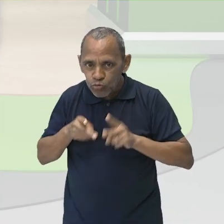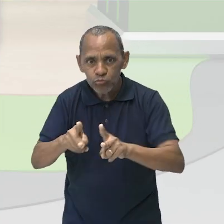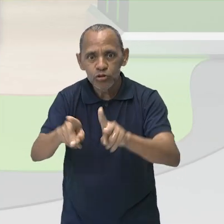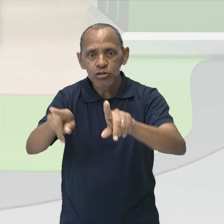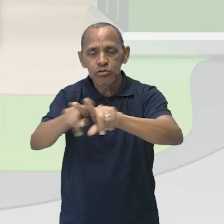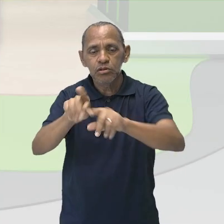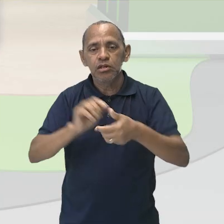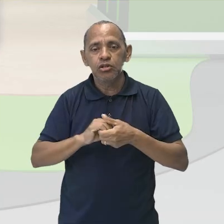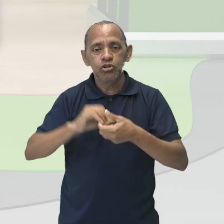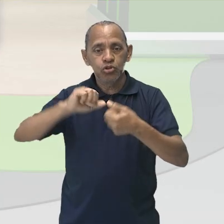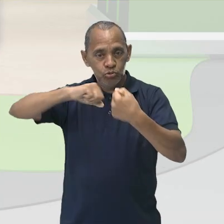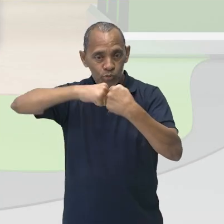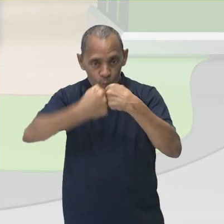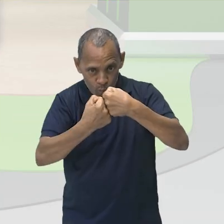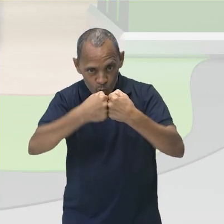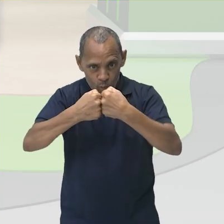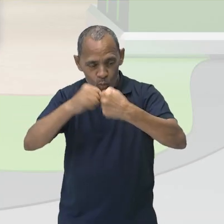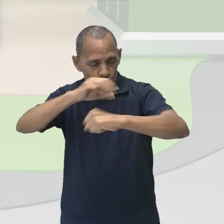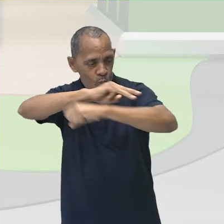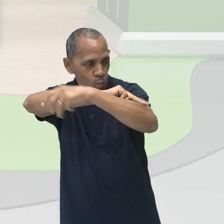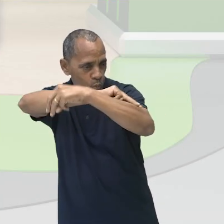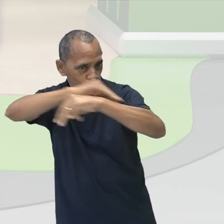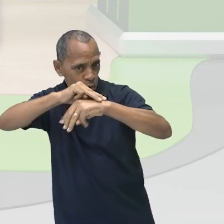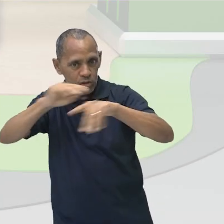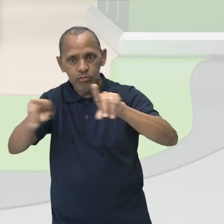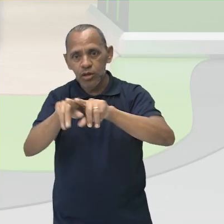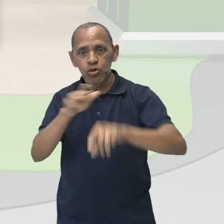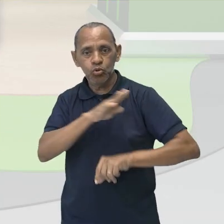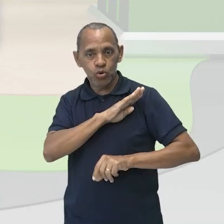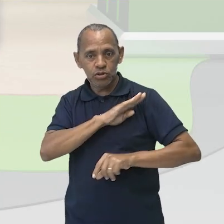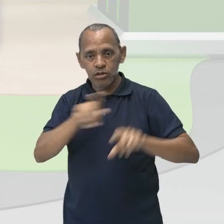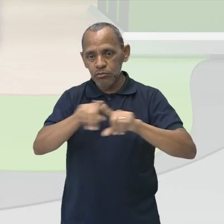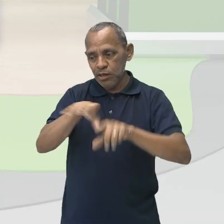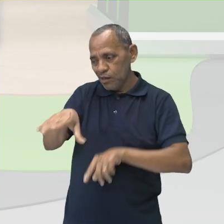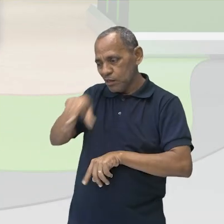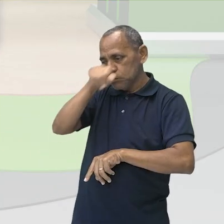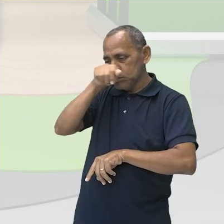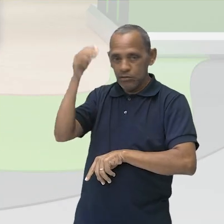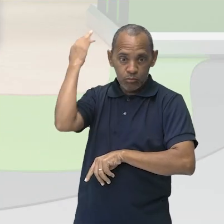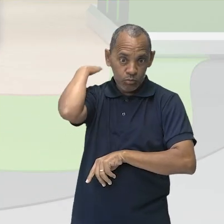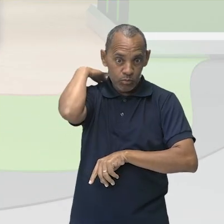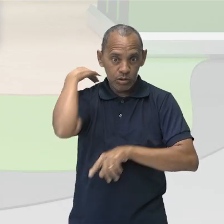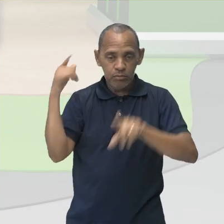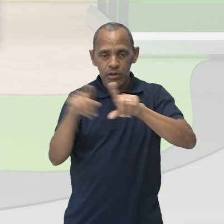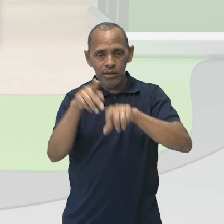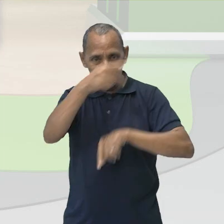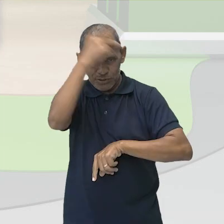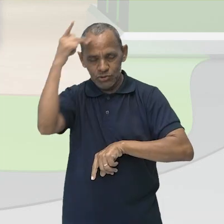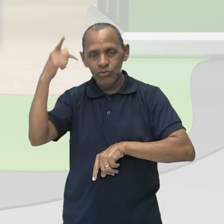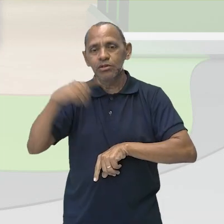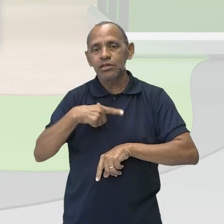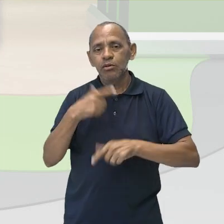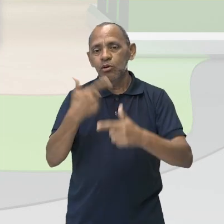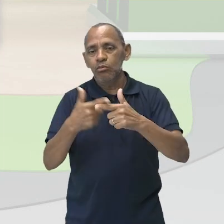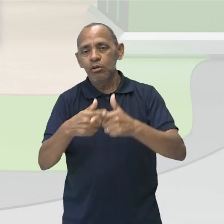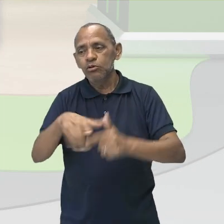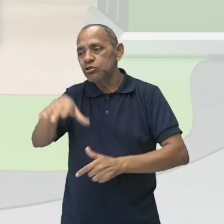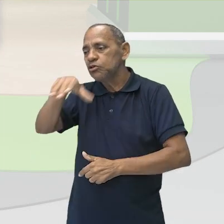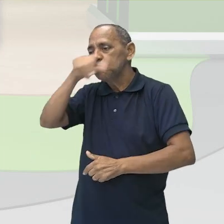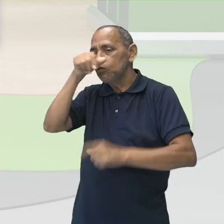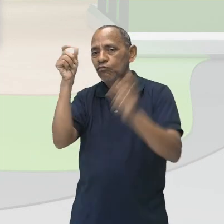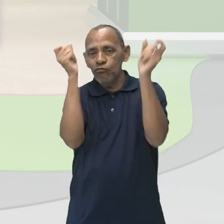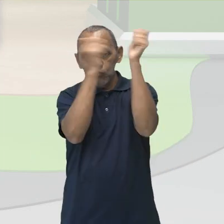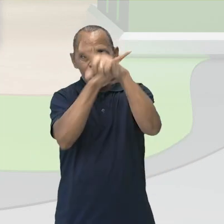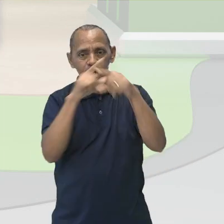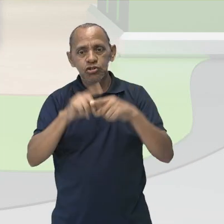músculos esqueléticos, bem como os músculos cardíacos e respiratórios. Então, essa pessoa ela tem dificuldade não somente